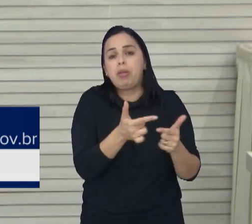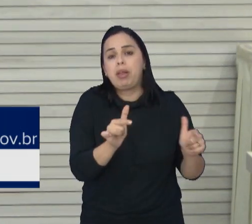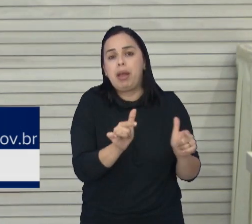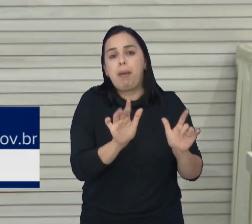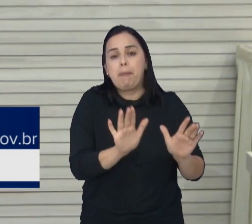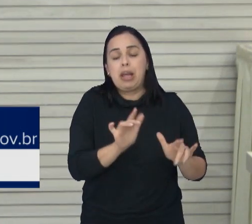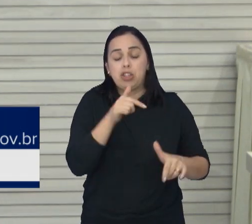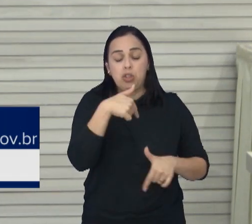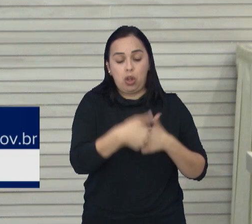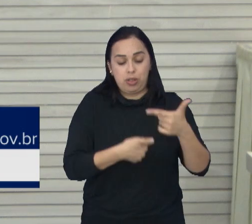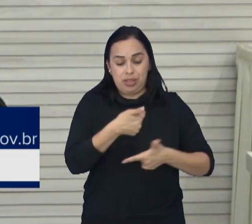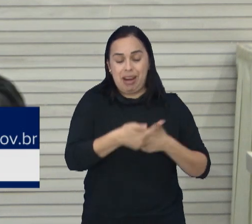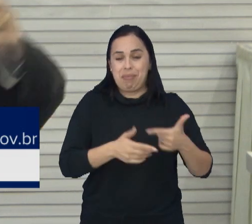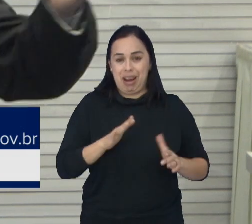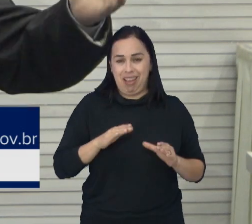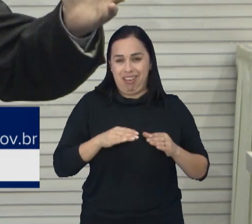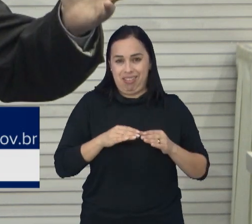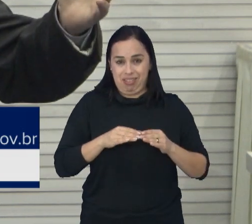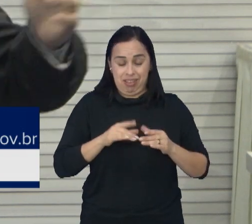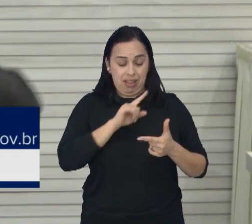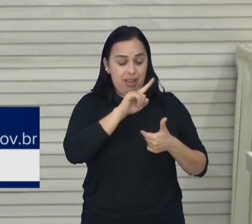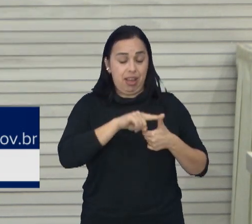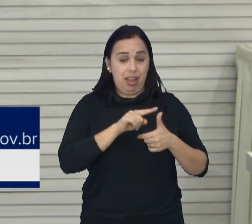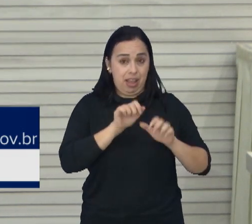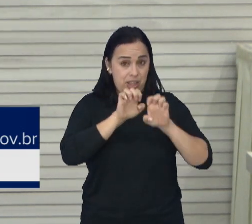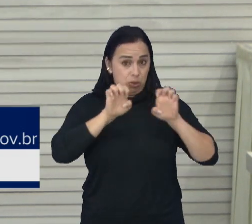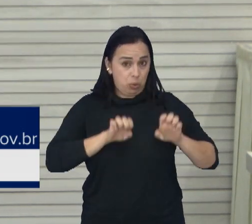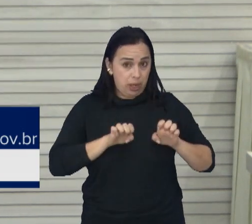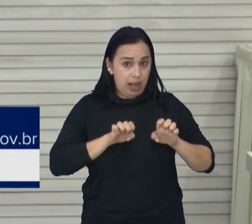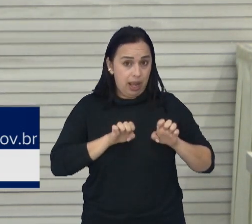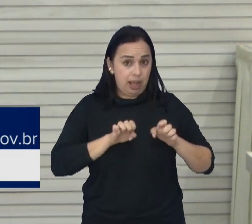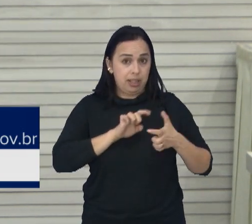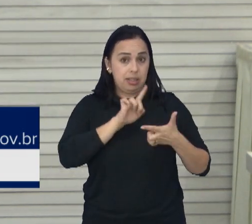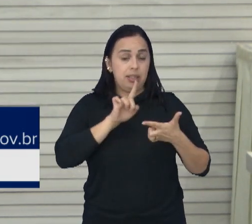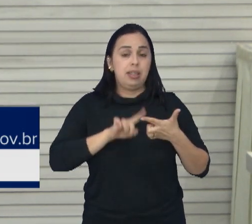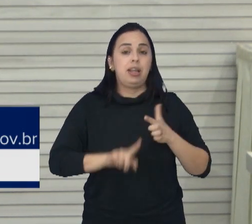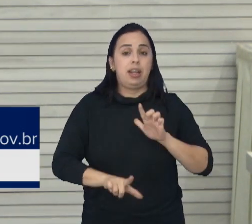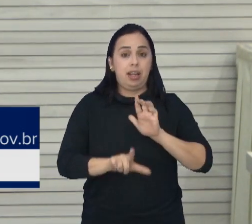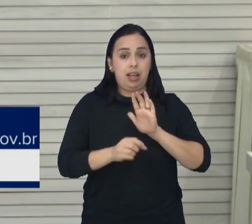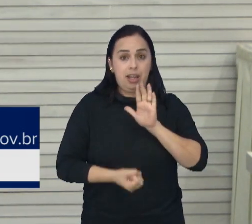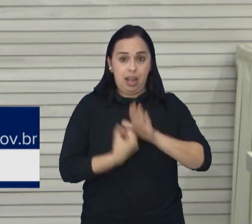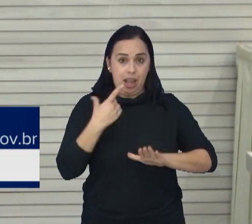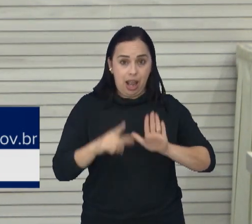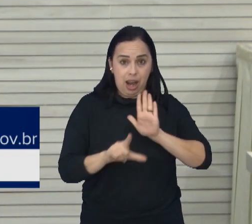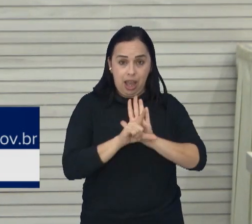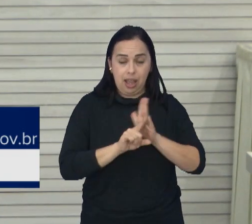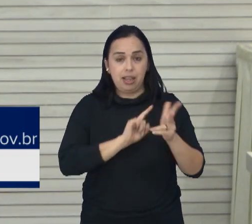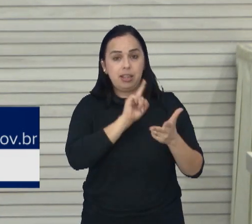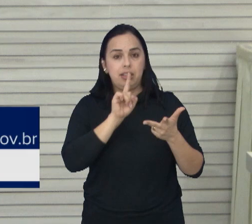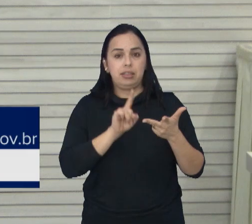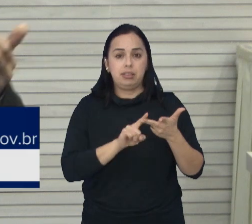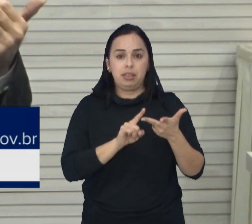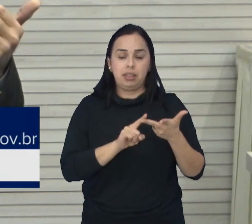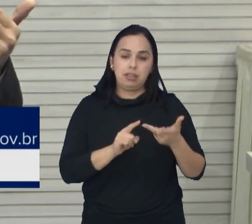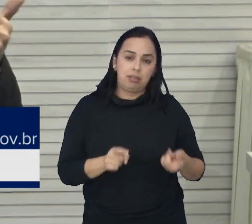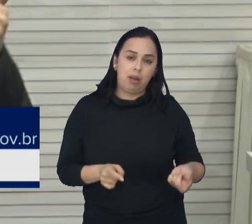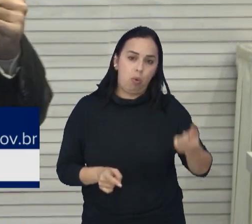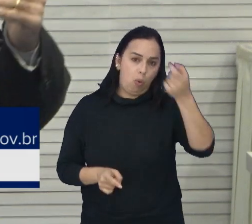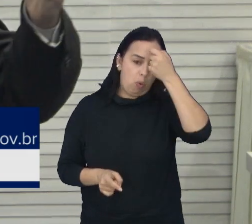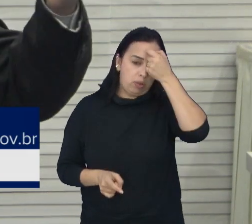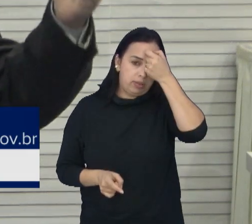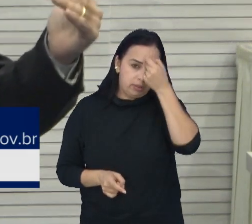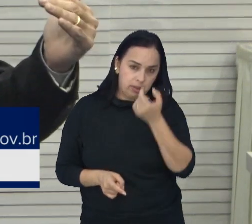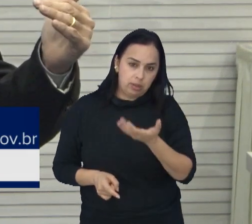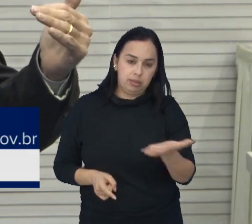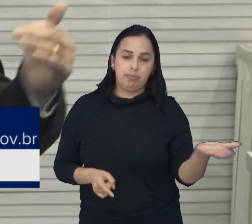nosso trabalho também, né? Estruturar a administração pública, aprovação de leis, para que a gente possa trazer à